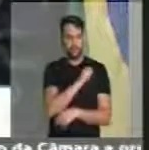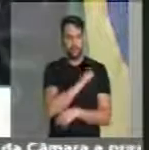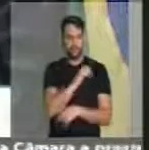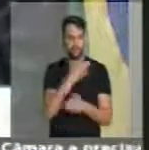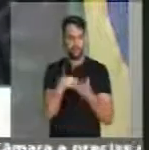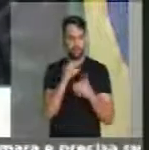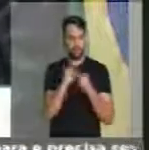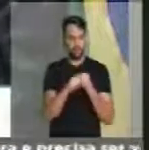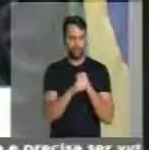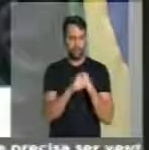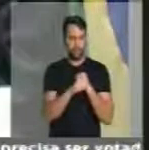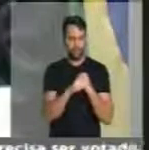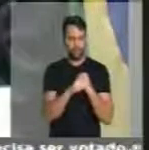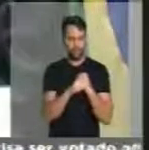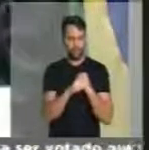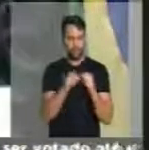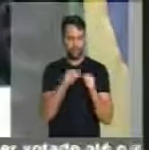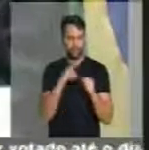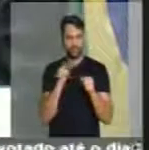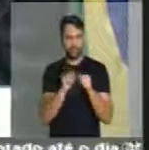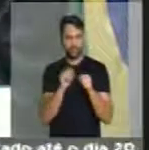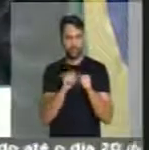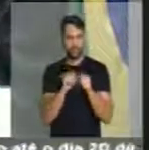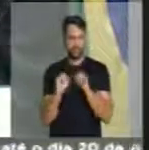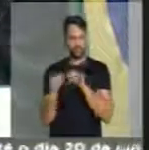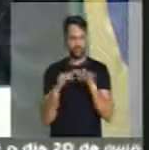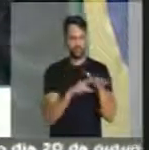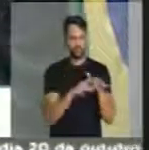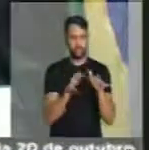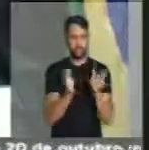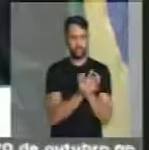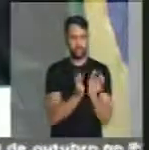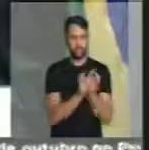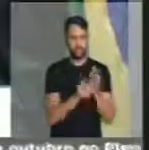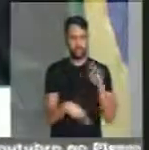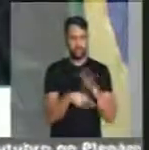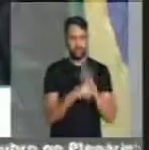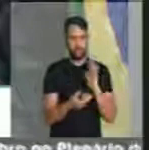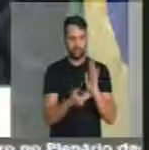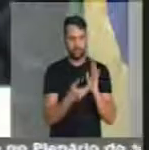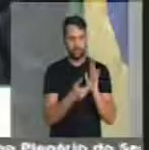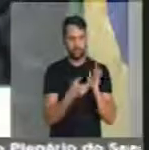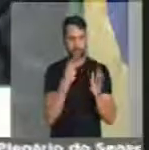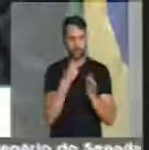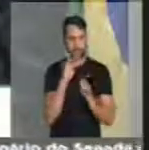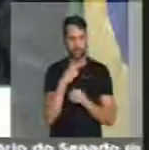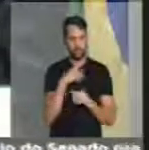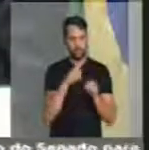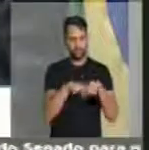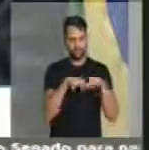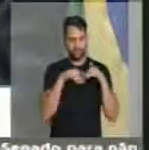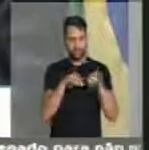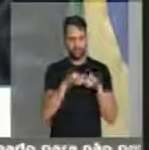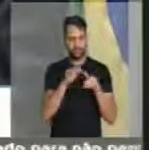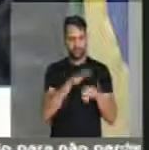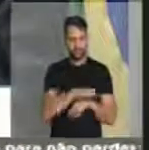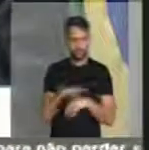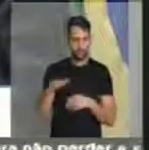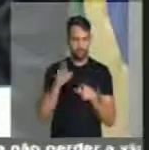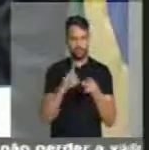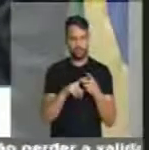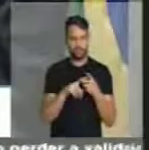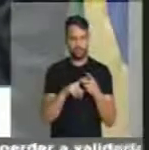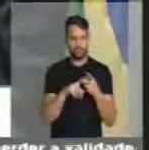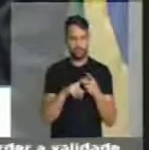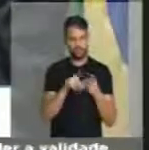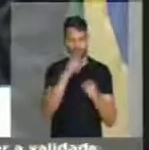todo ano ocupam a tribuna da Câmara naquela história do parlamento infantil.